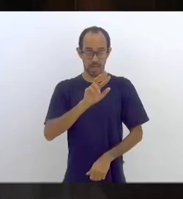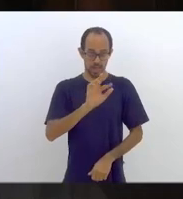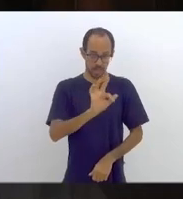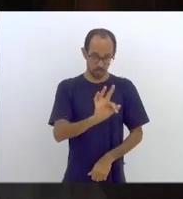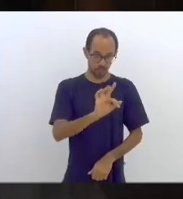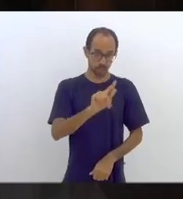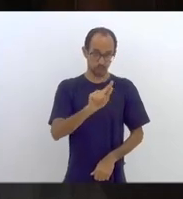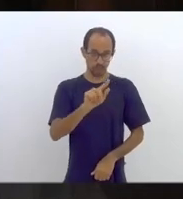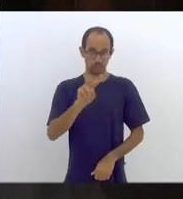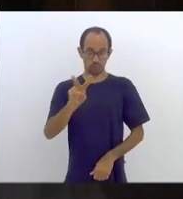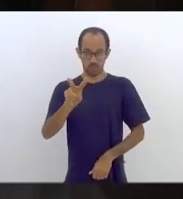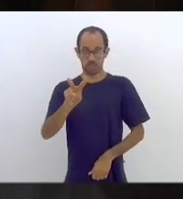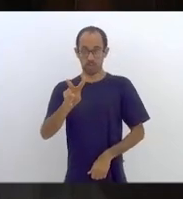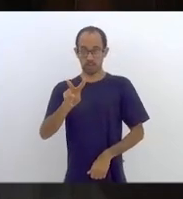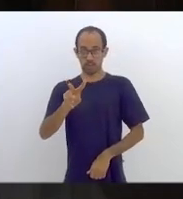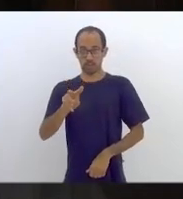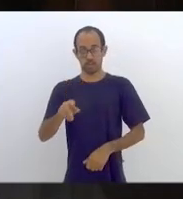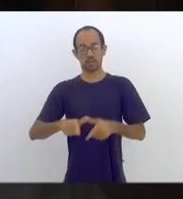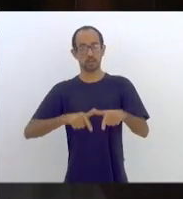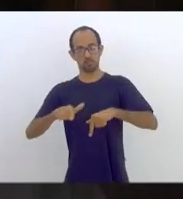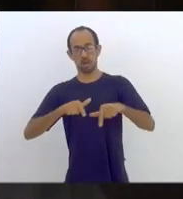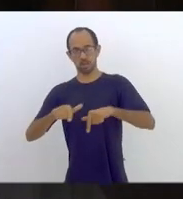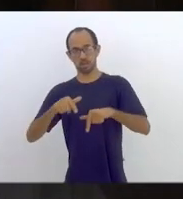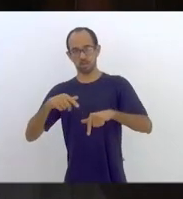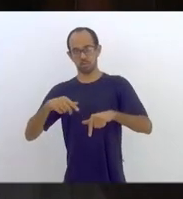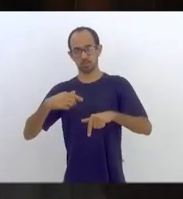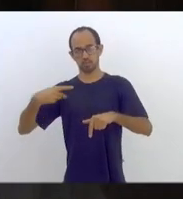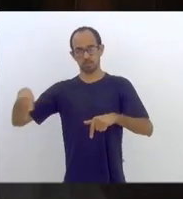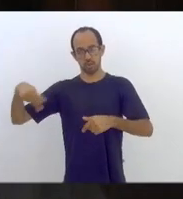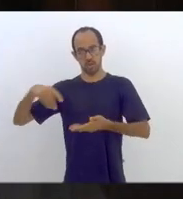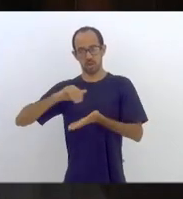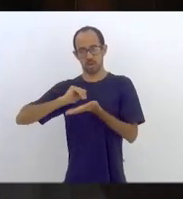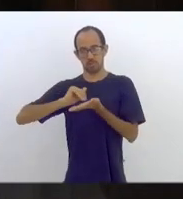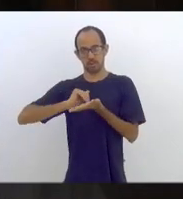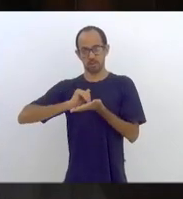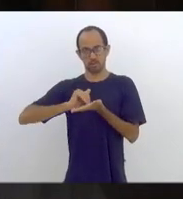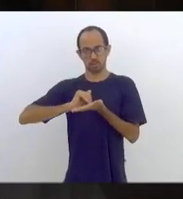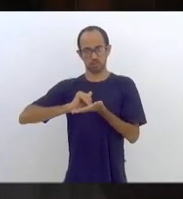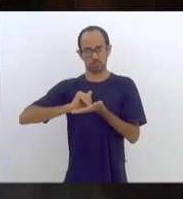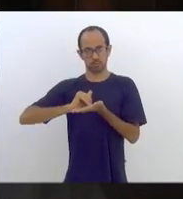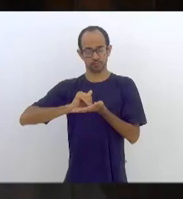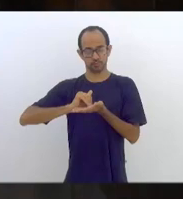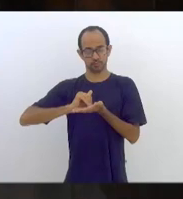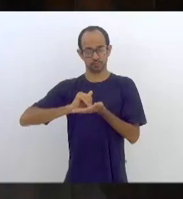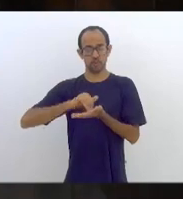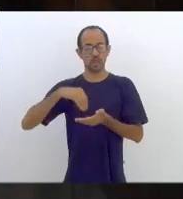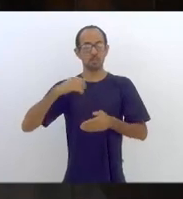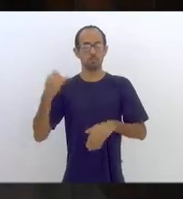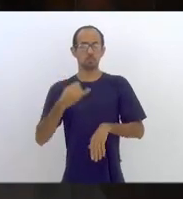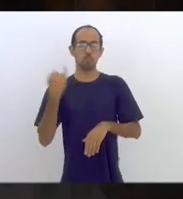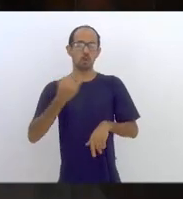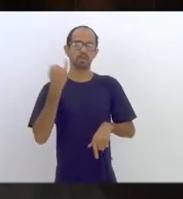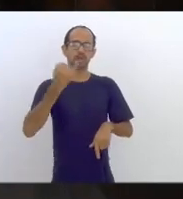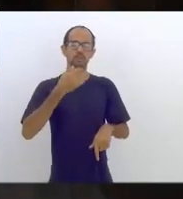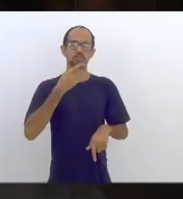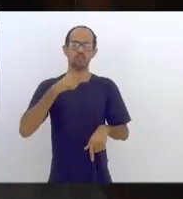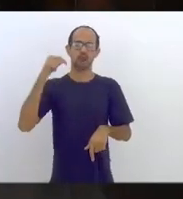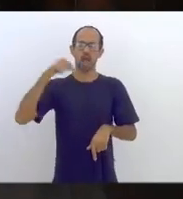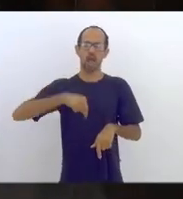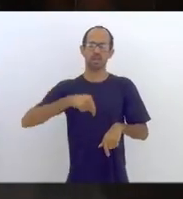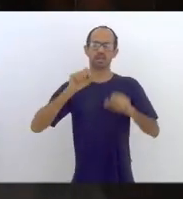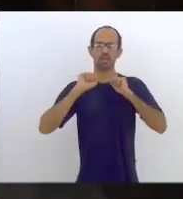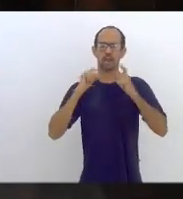despachando em seu gabinete lá eu não poderia deixar de registrar-nos desta